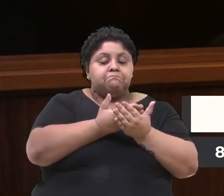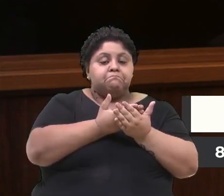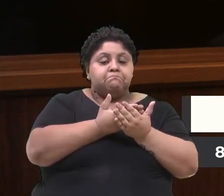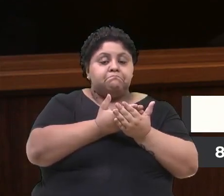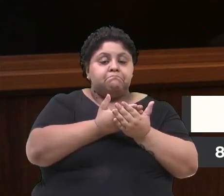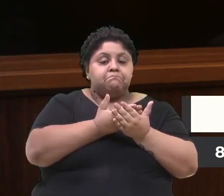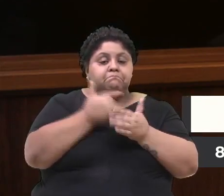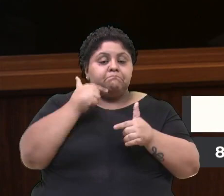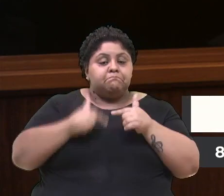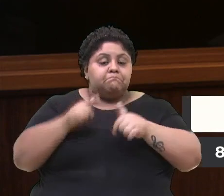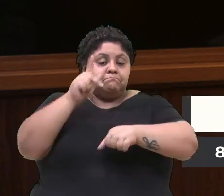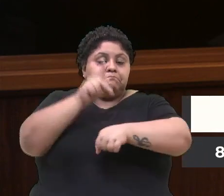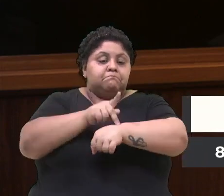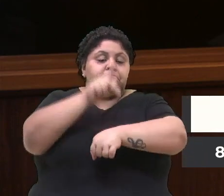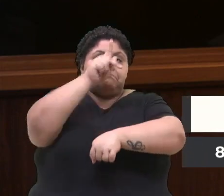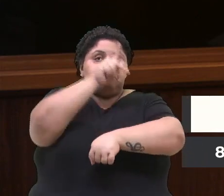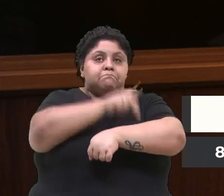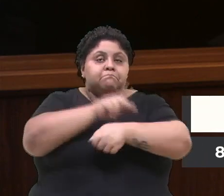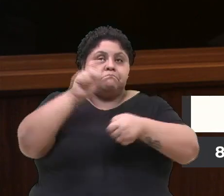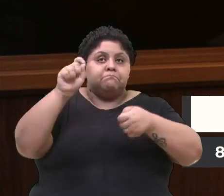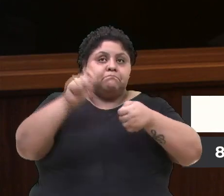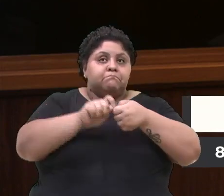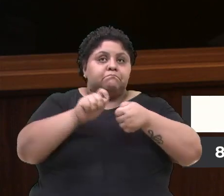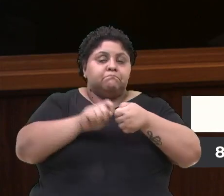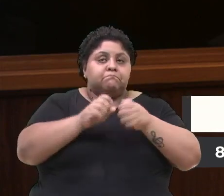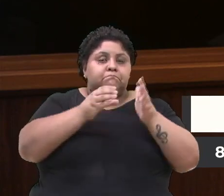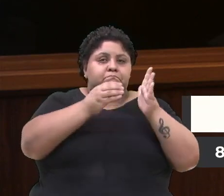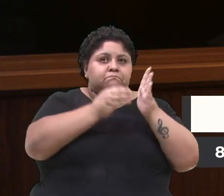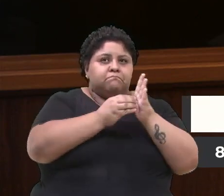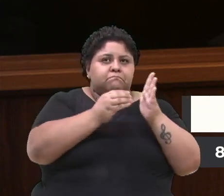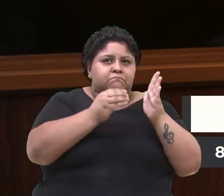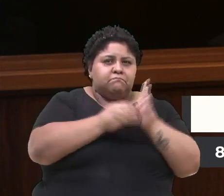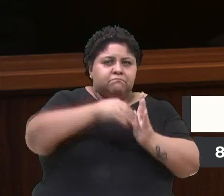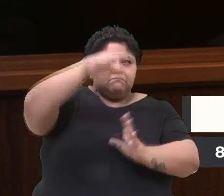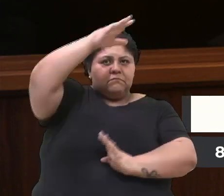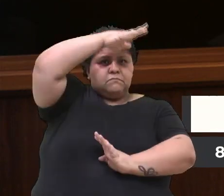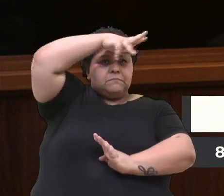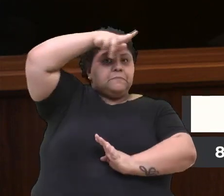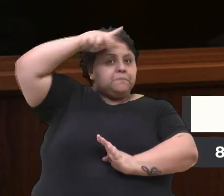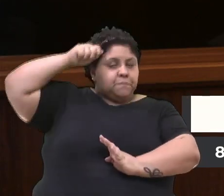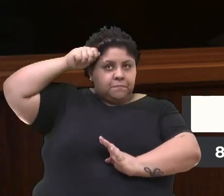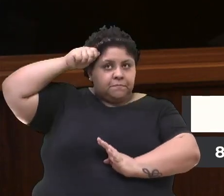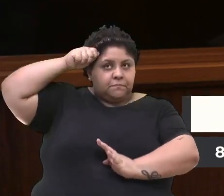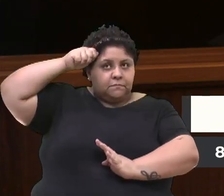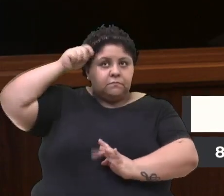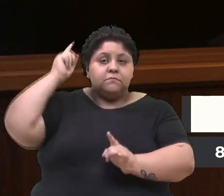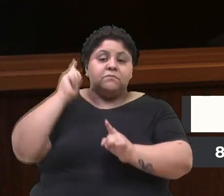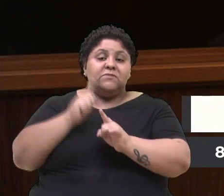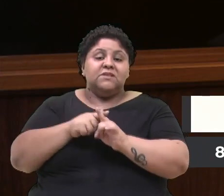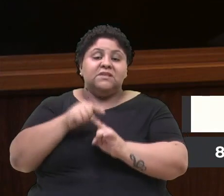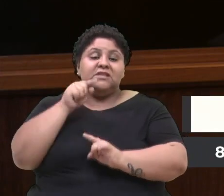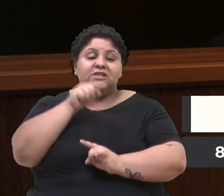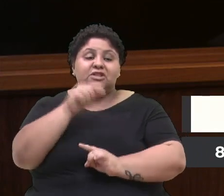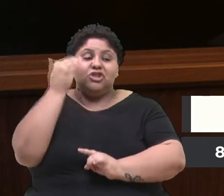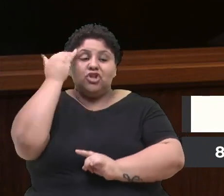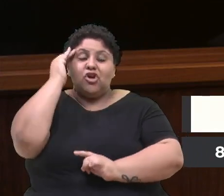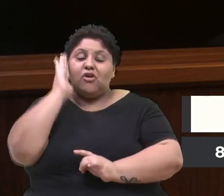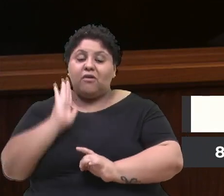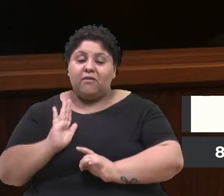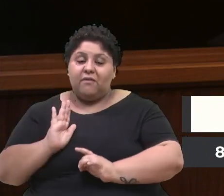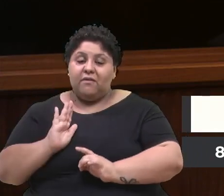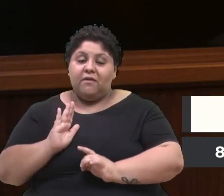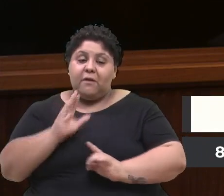pedagógico seja feito por servidores municipais, porque é isso que nós entendemos que o prioritário